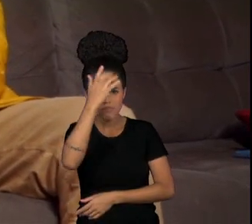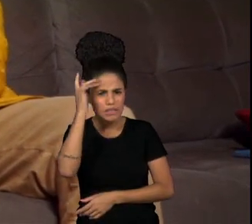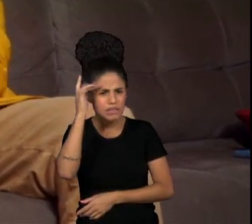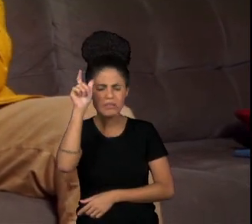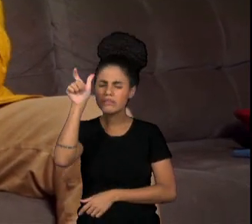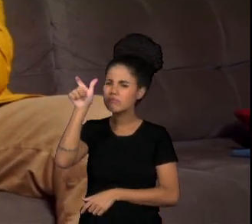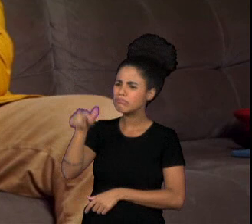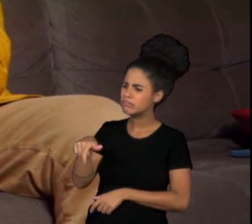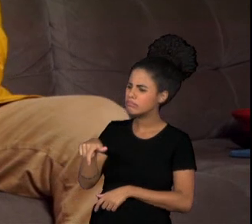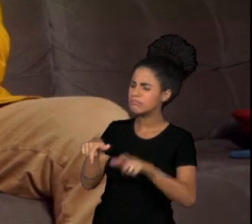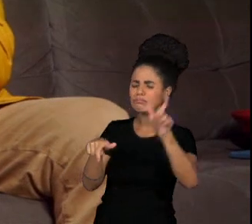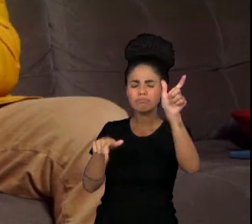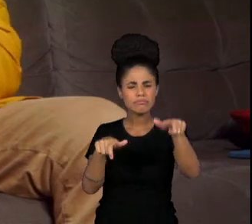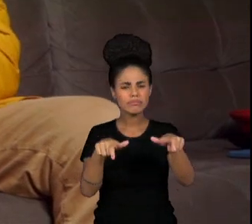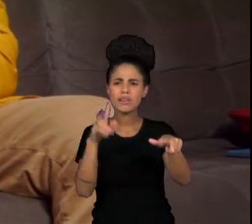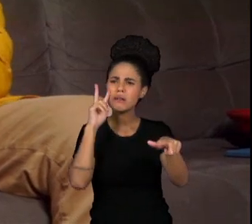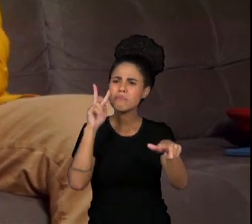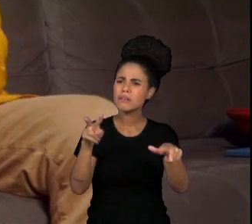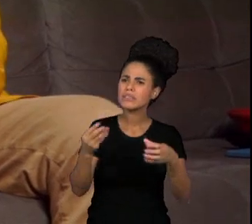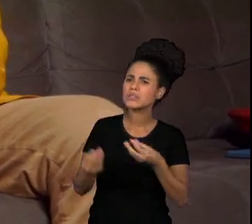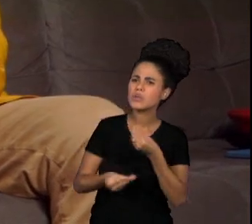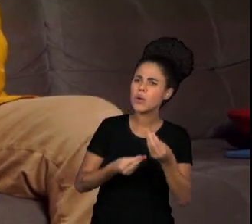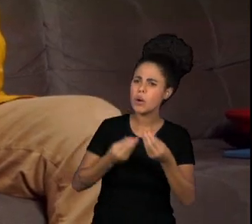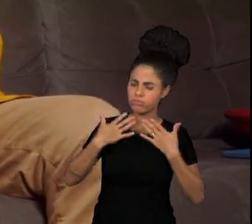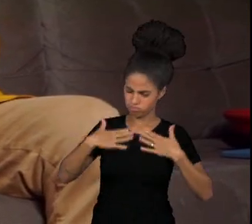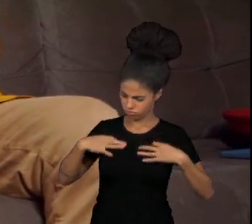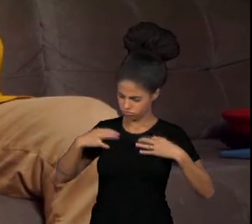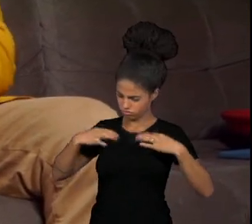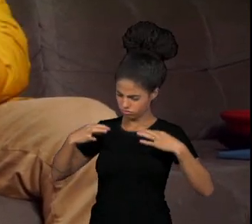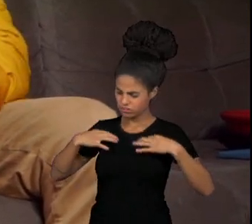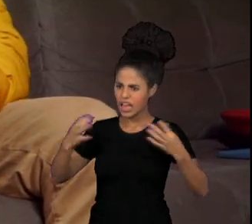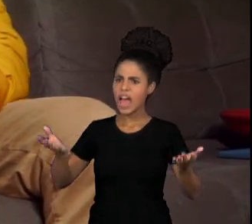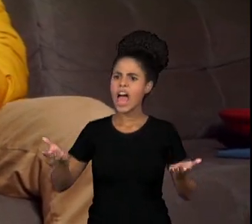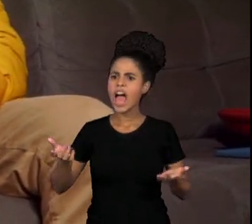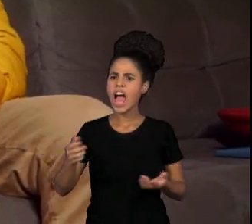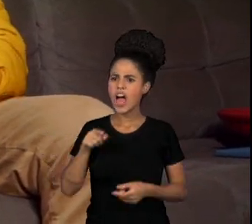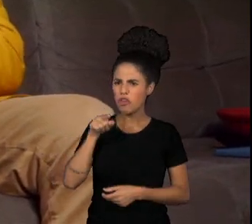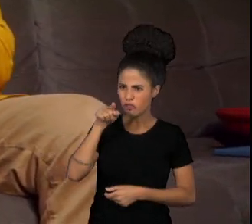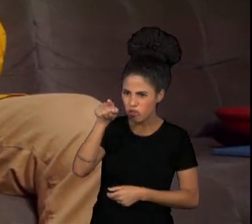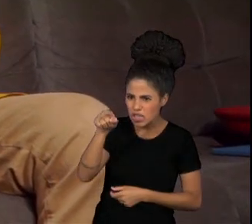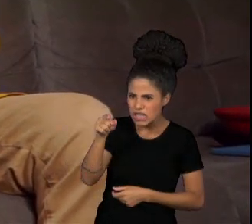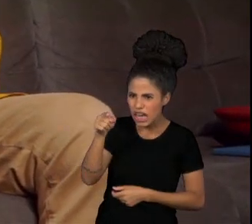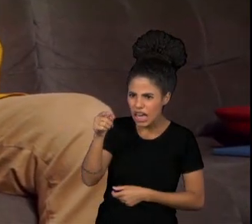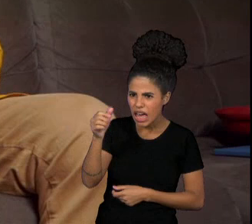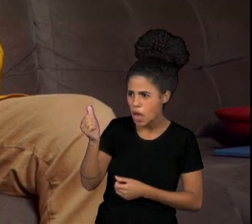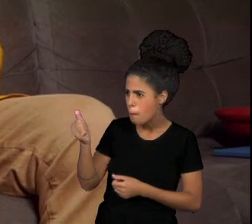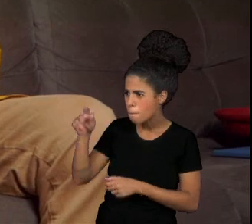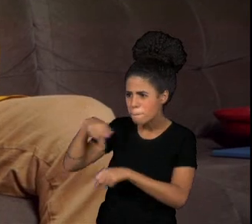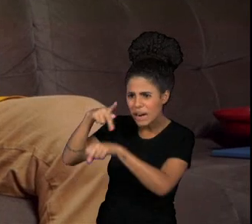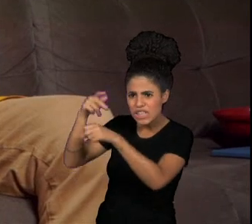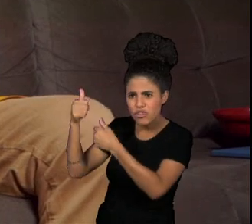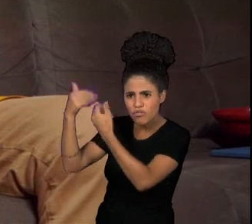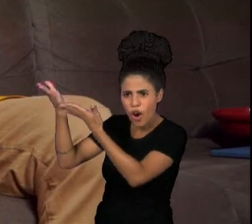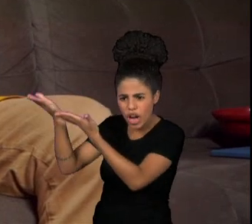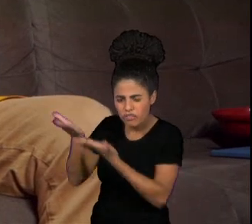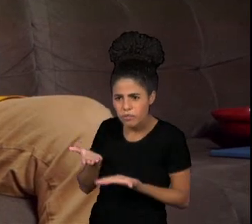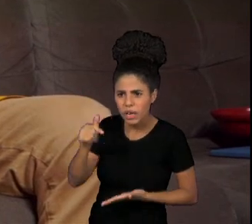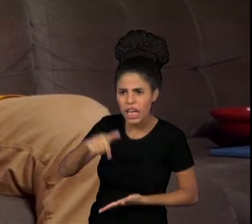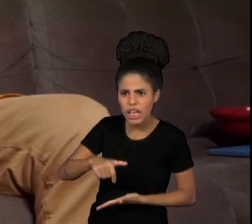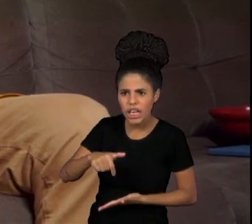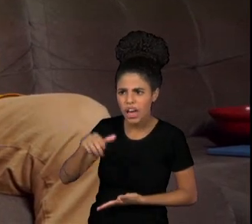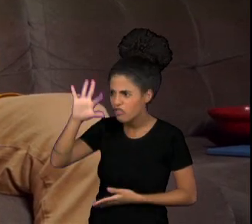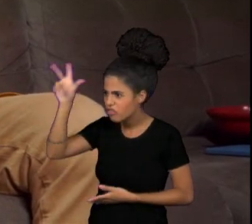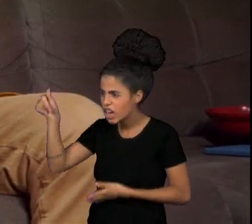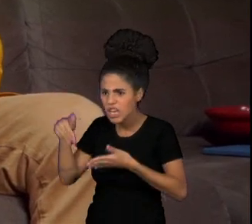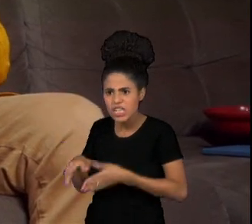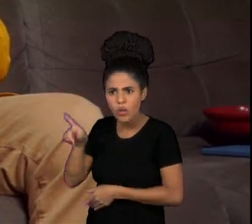me perguntam num táxi, em algum comércio que eu vou, assim, se eu sou estrangeiro, ou principalmente se eu sou africano. E isso se